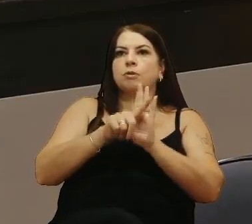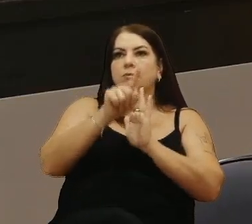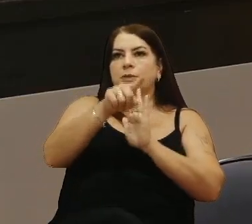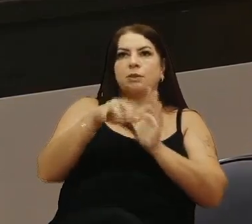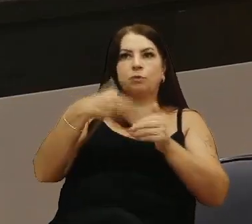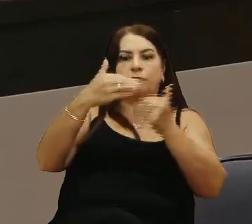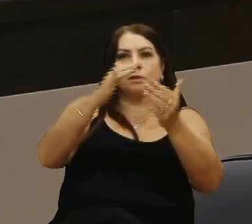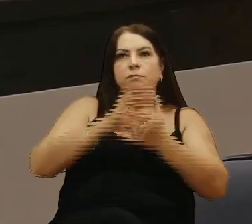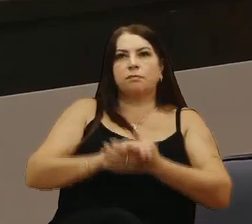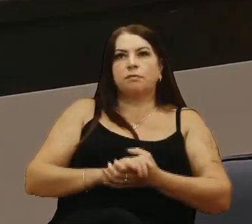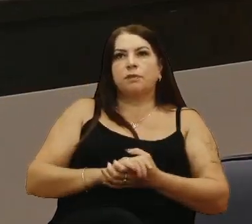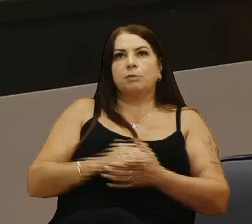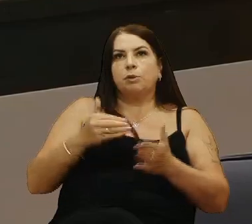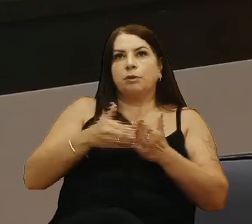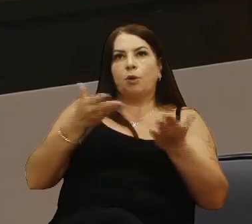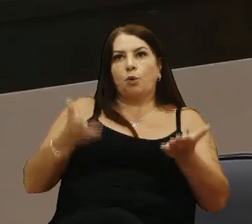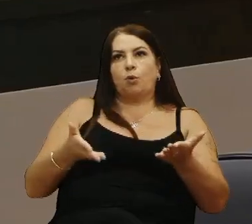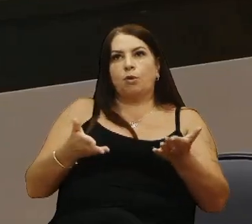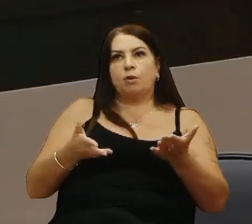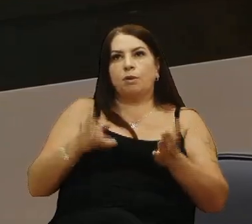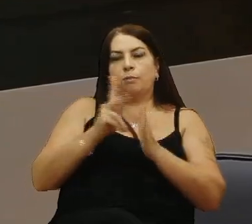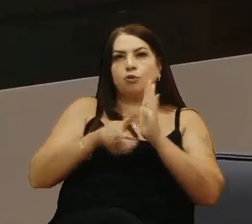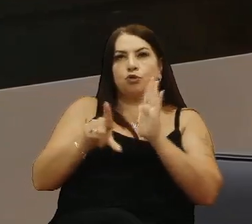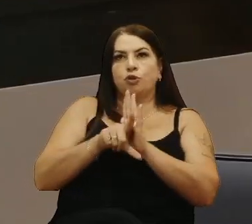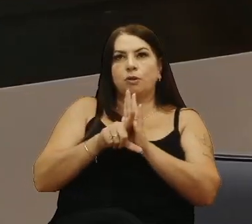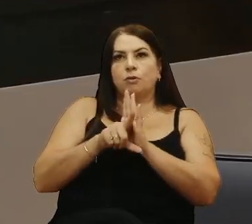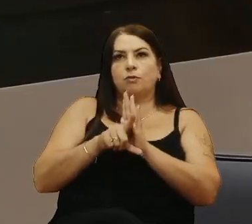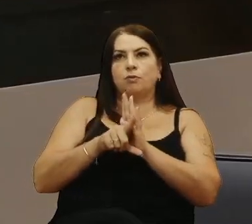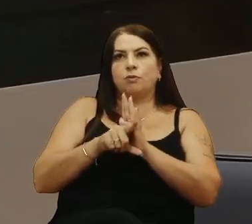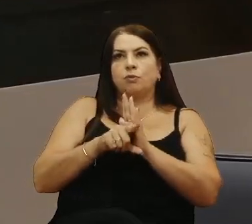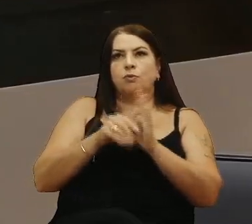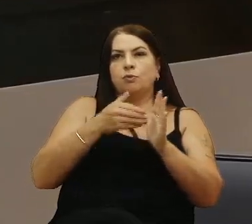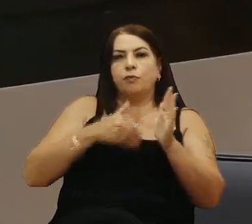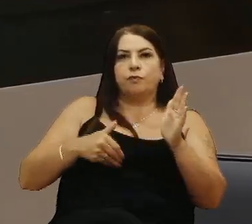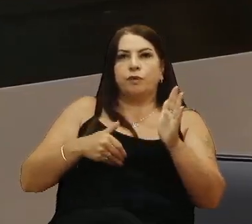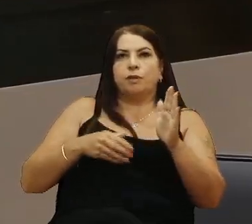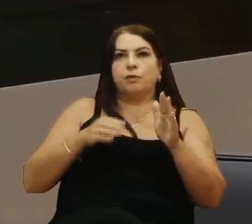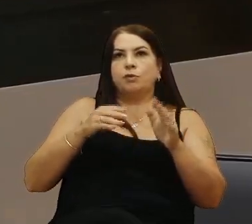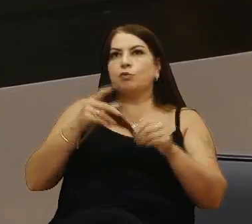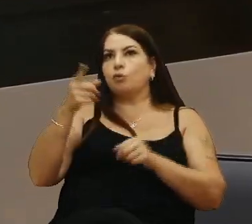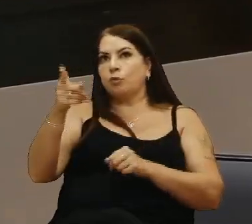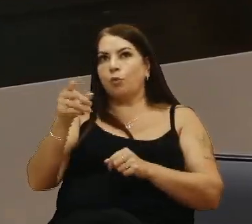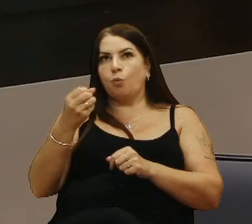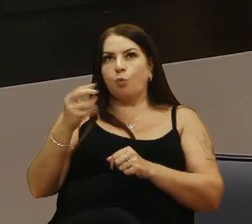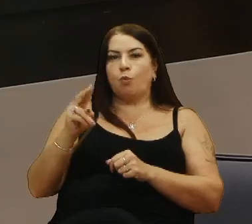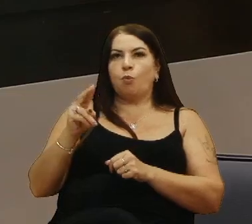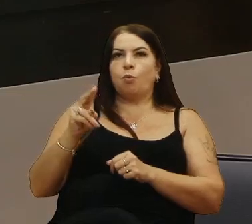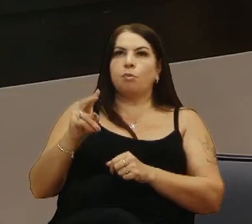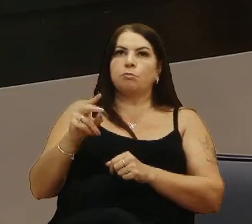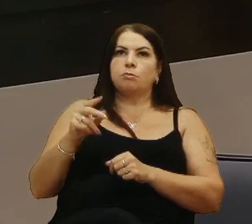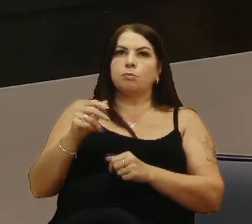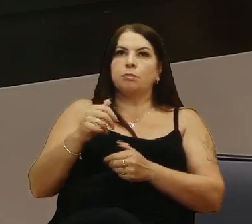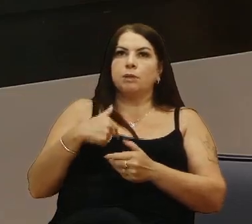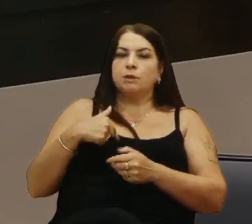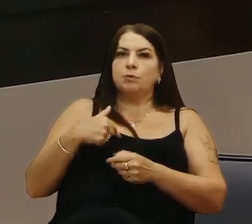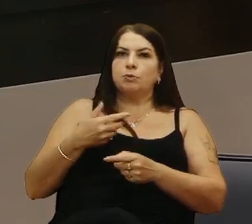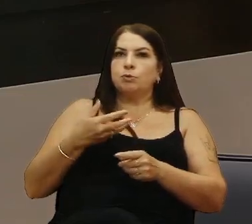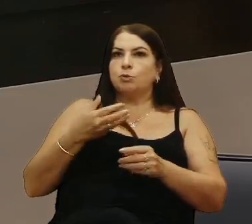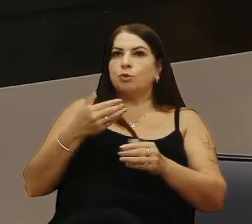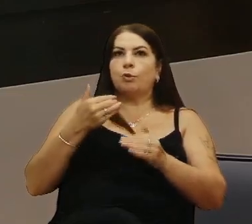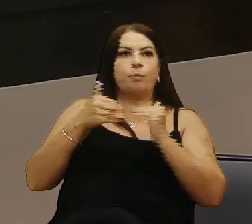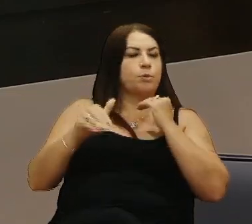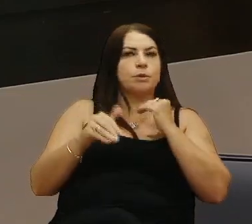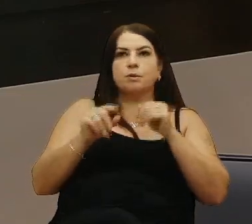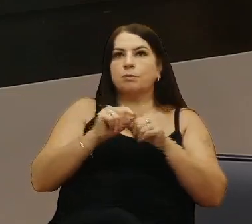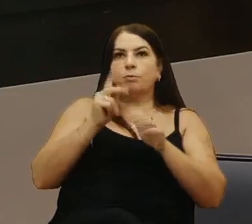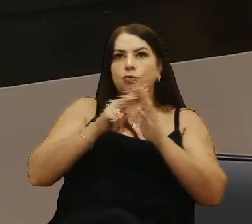andar. Porque até agora a gente só vê projetos a toque de caixa do governo ou de quem é governo, mas aqui eu sou oposição. Qual o problema de